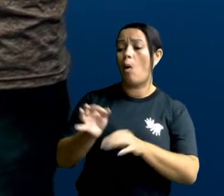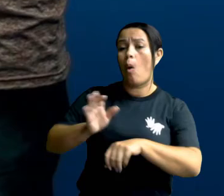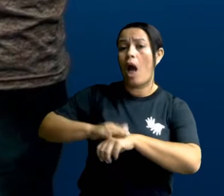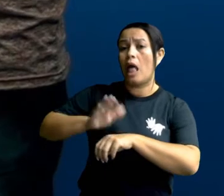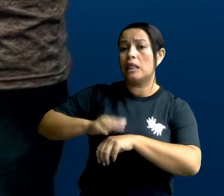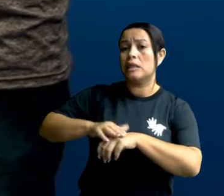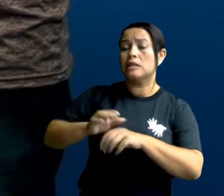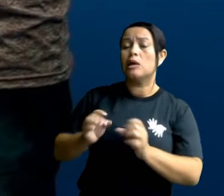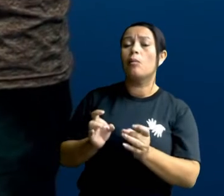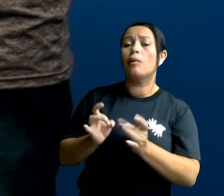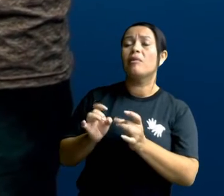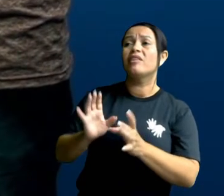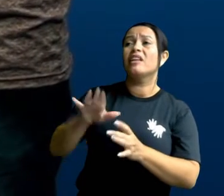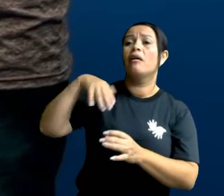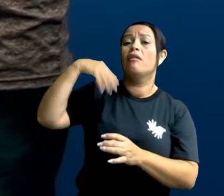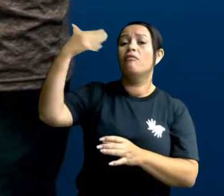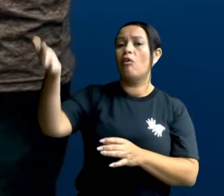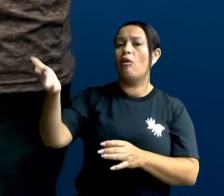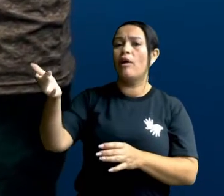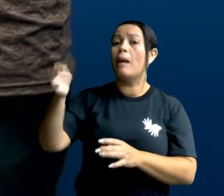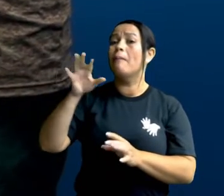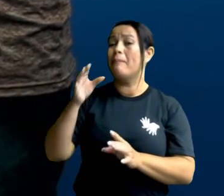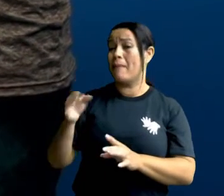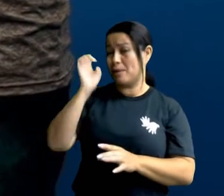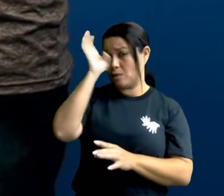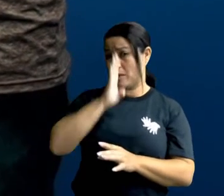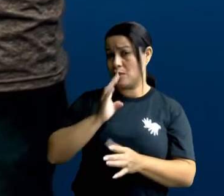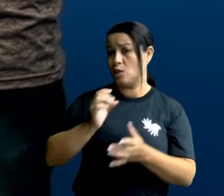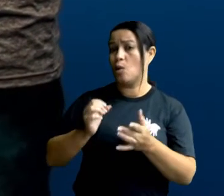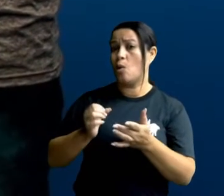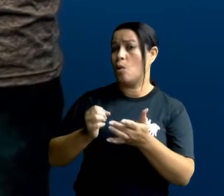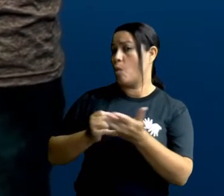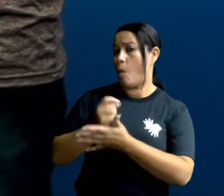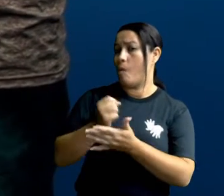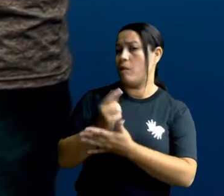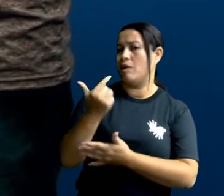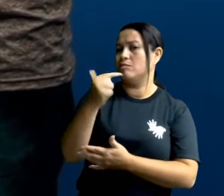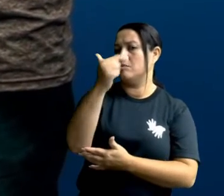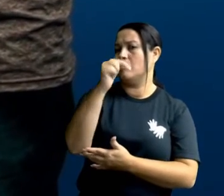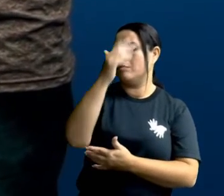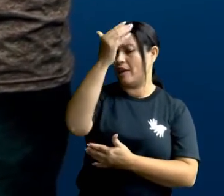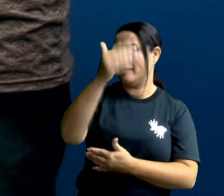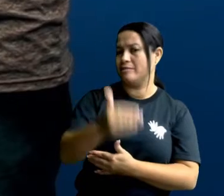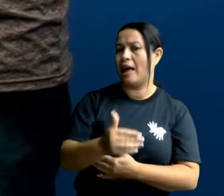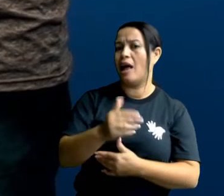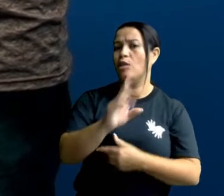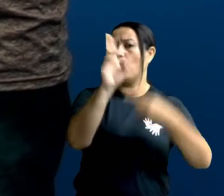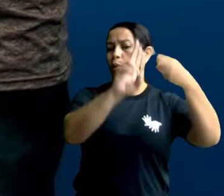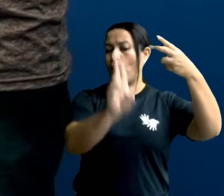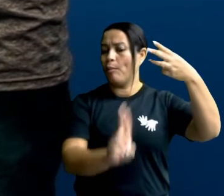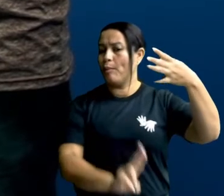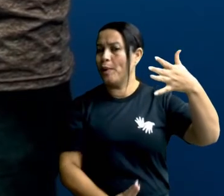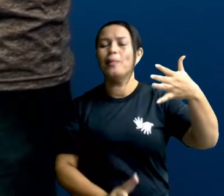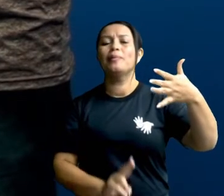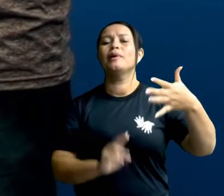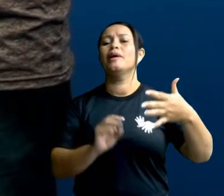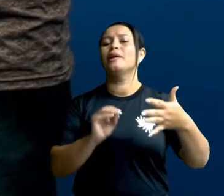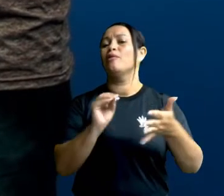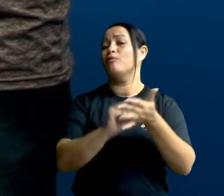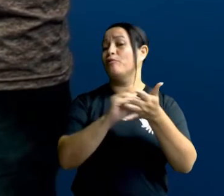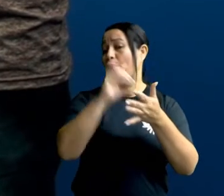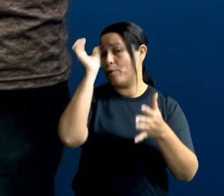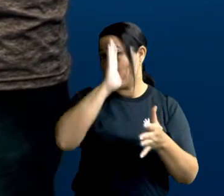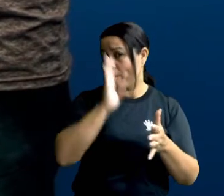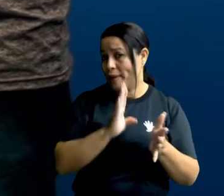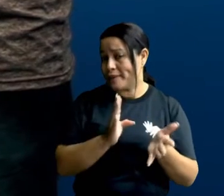para a produção e agroexportação, mas ele não compra, não está entre os maiores compradores desse processo.